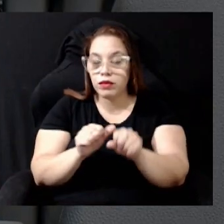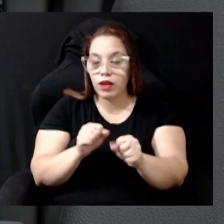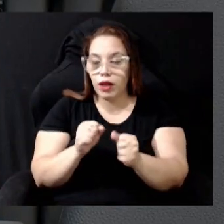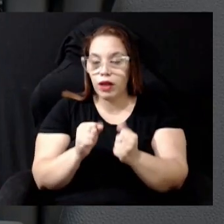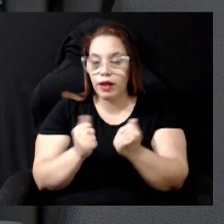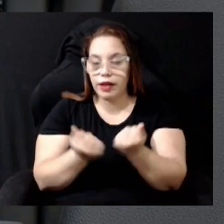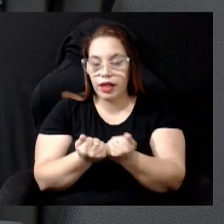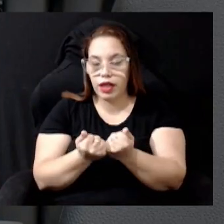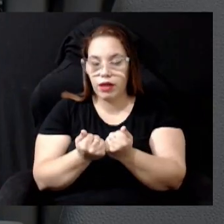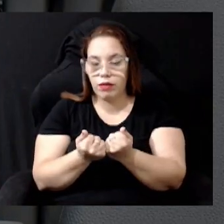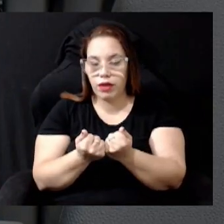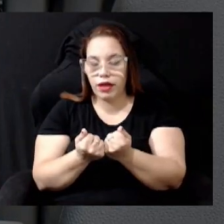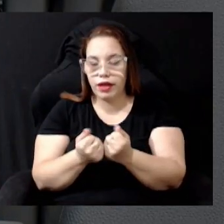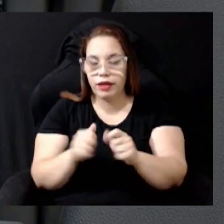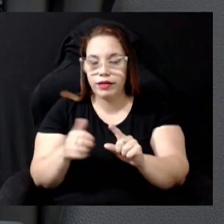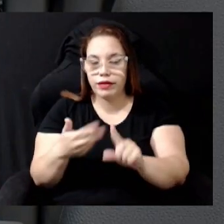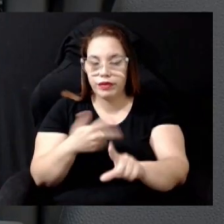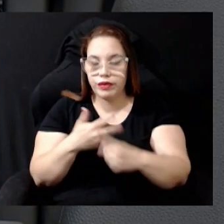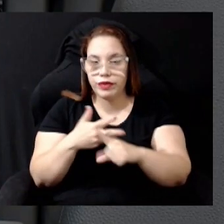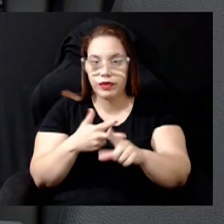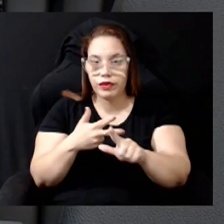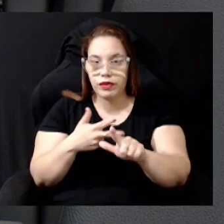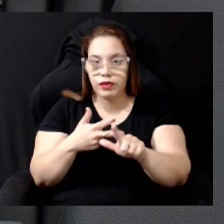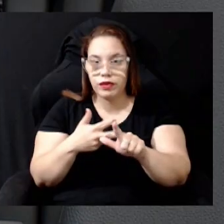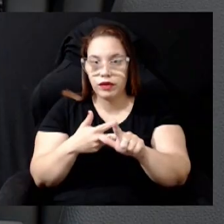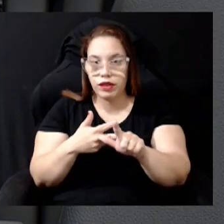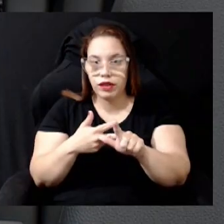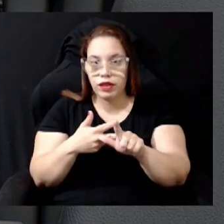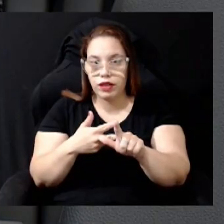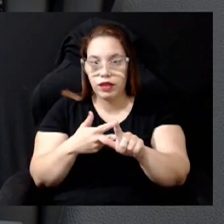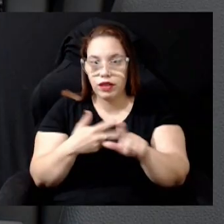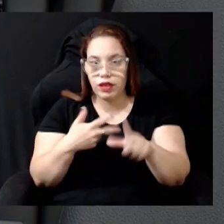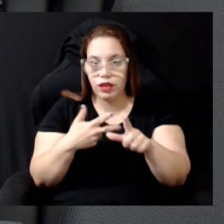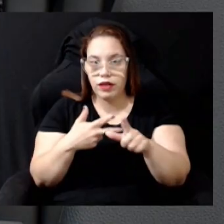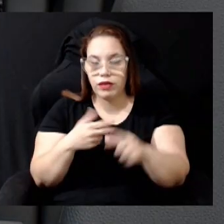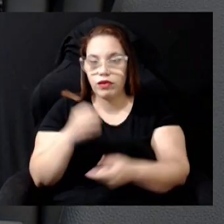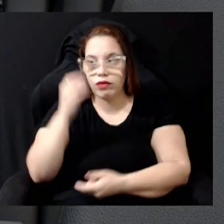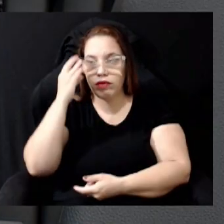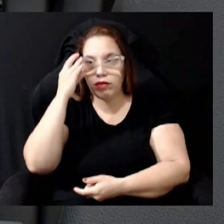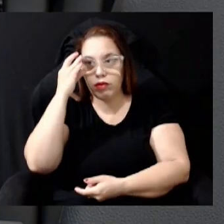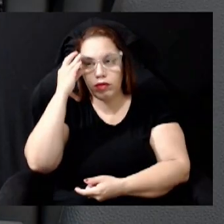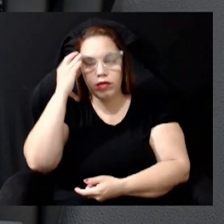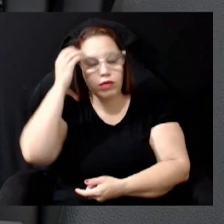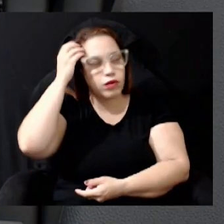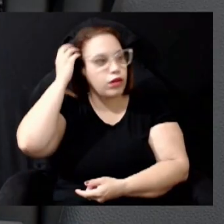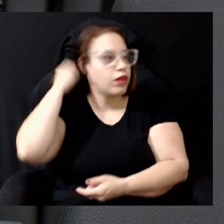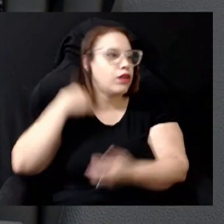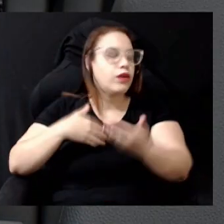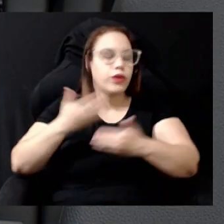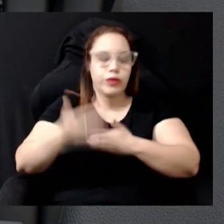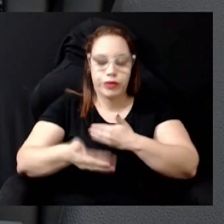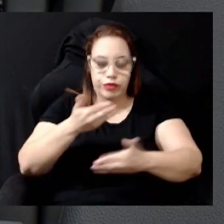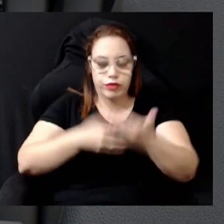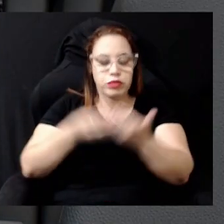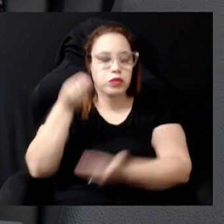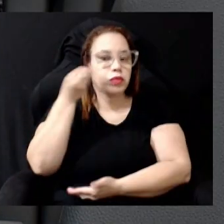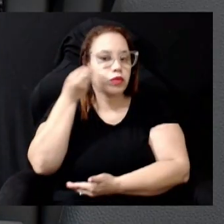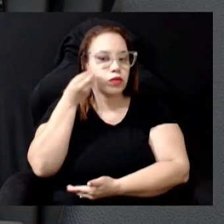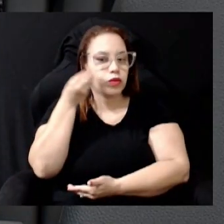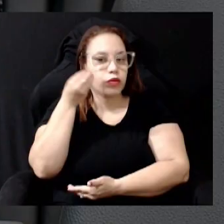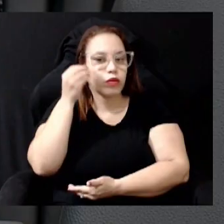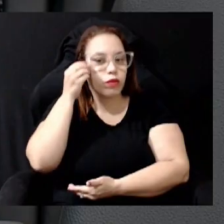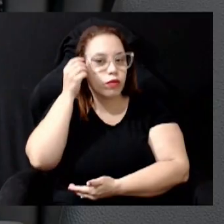frente parlamentar da Assembleia Legislativa possa trocar experiência. Nós não tivemos tanto tempo assim para